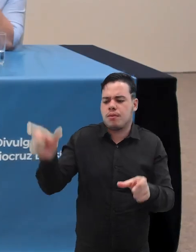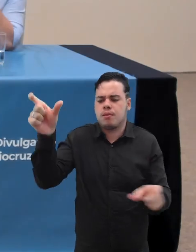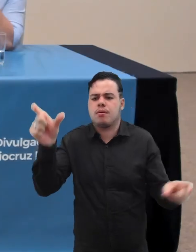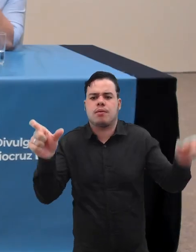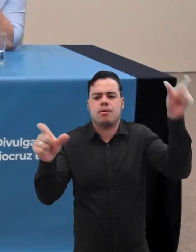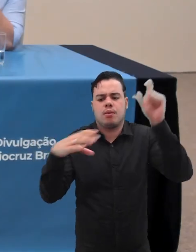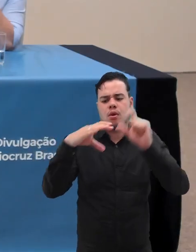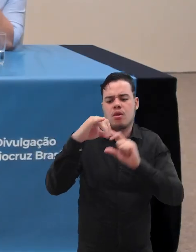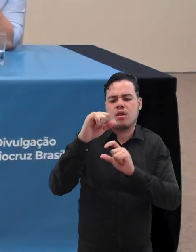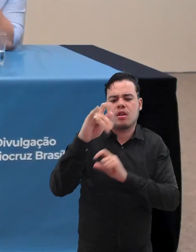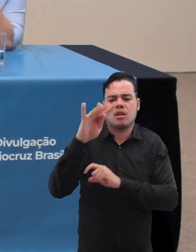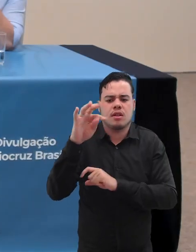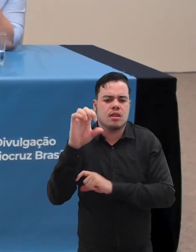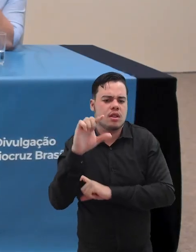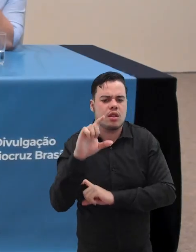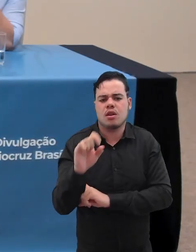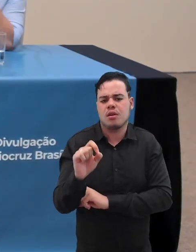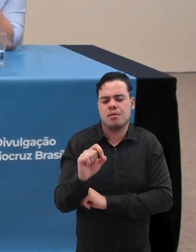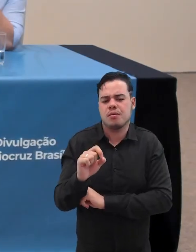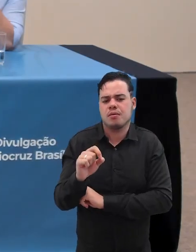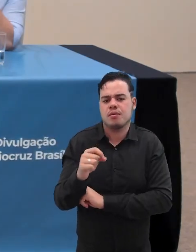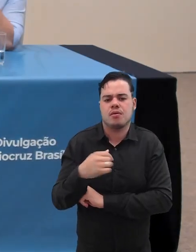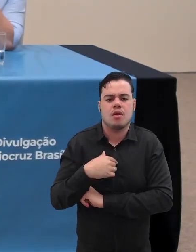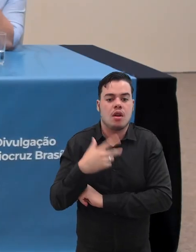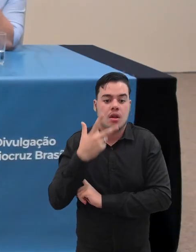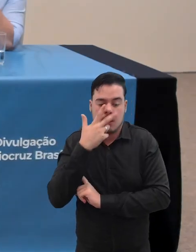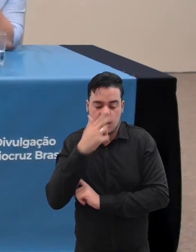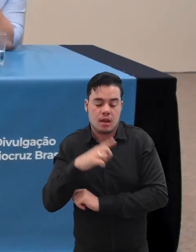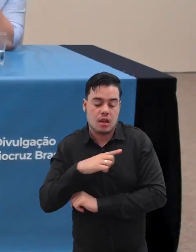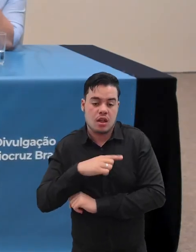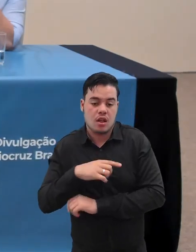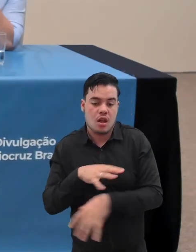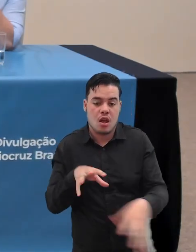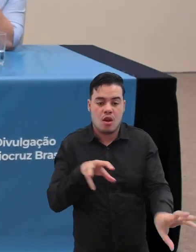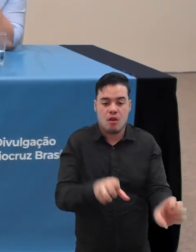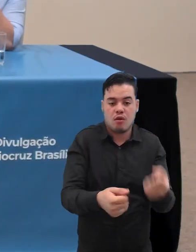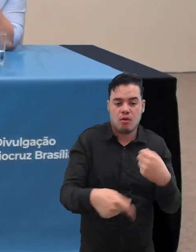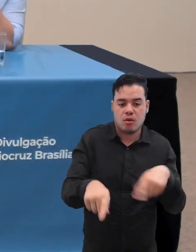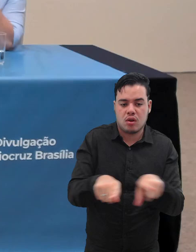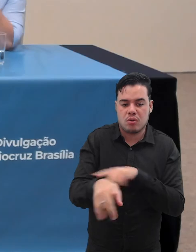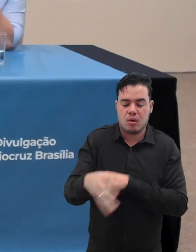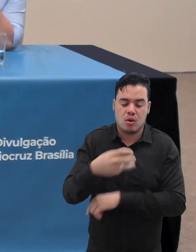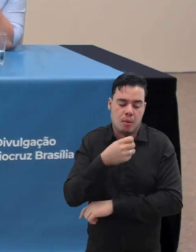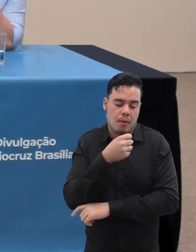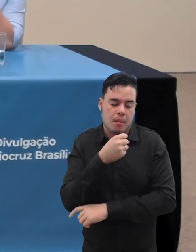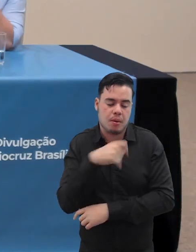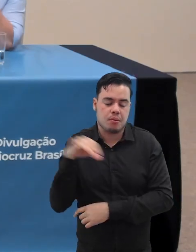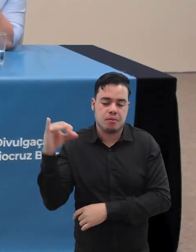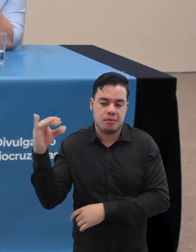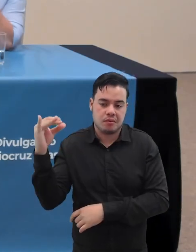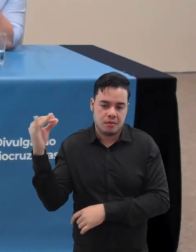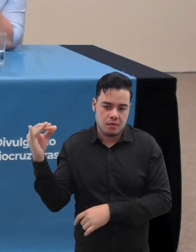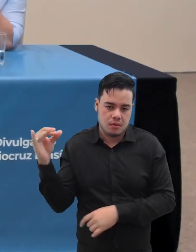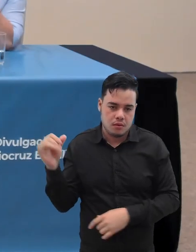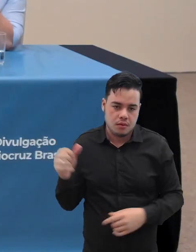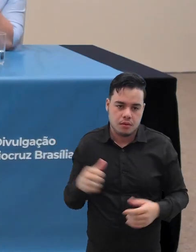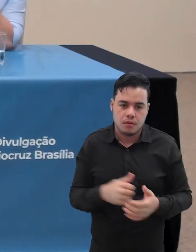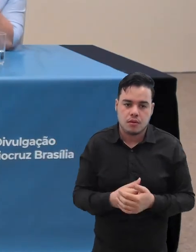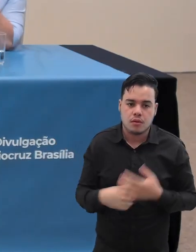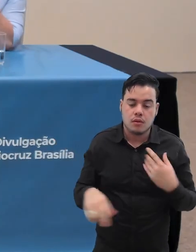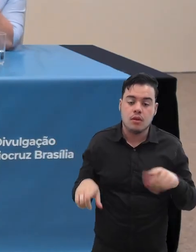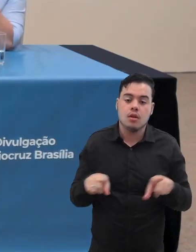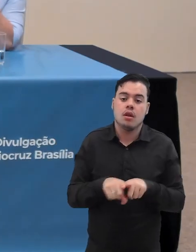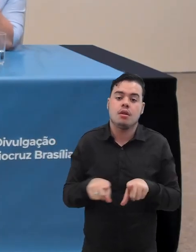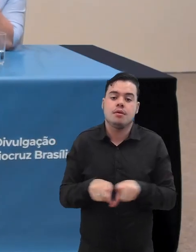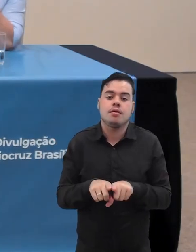ciência, que é o Em Vivo, a gente faz formação para comunicadores populares sobre jornalismo científico. E